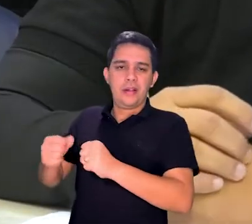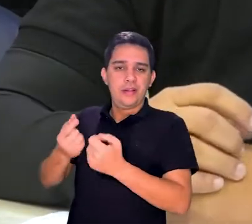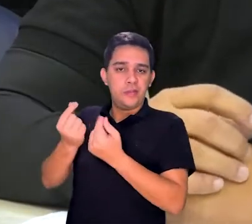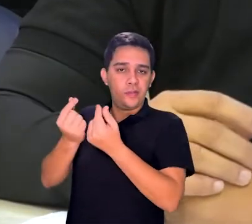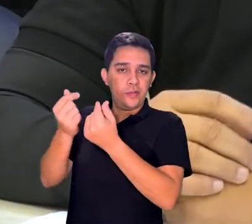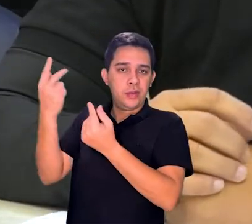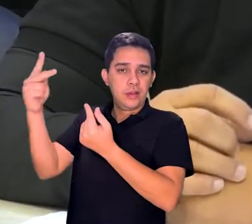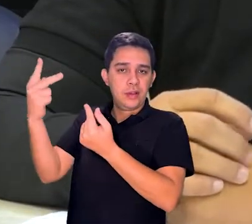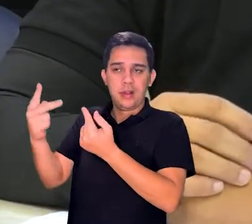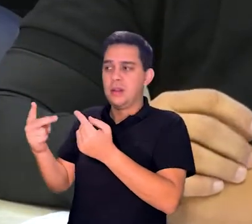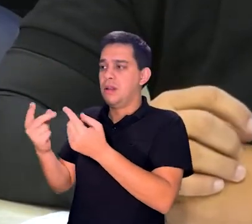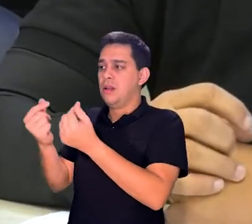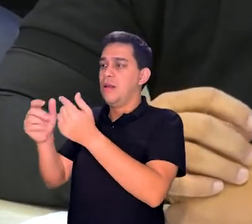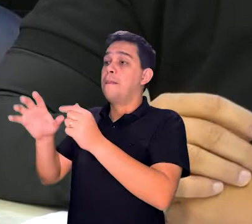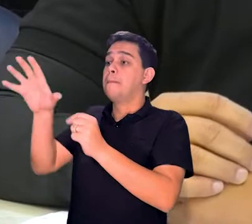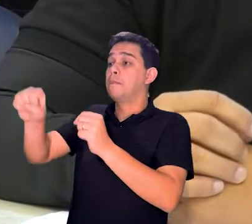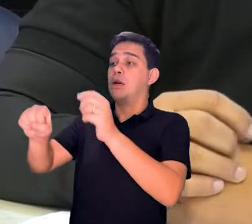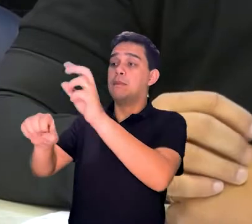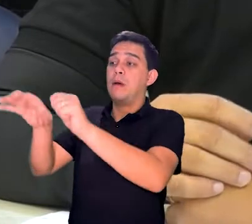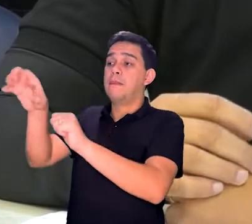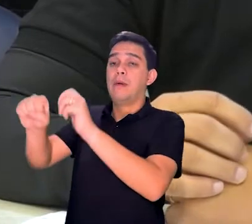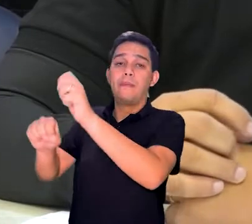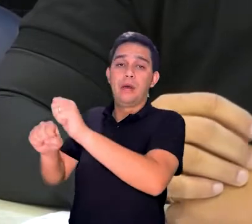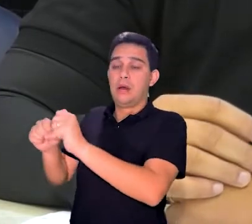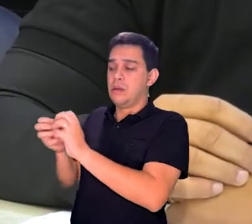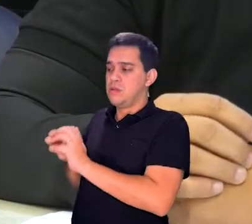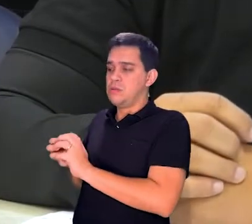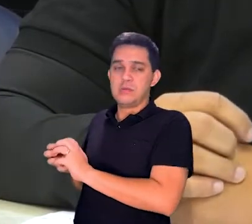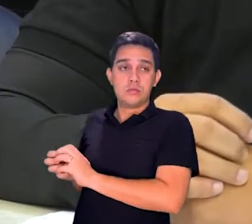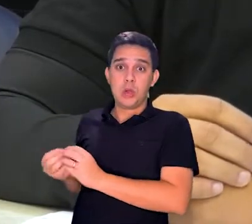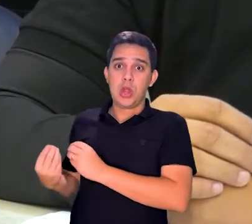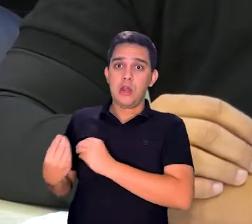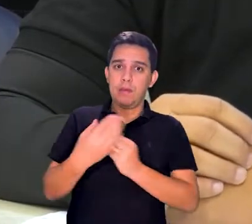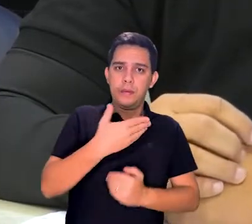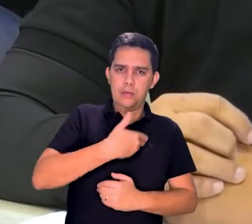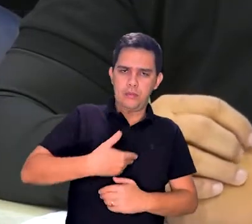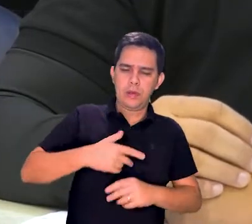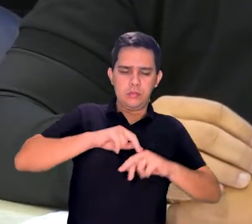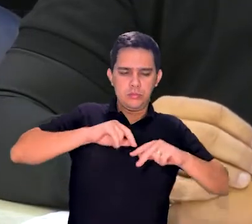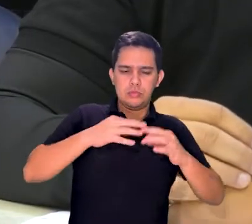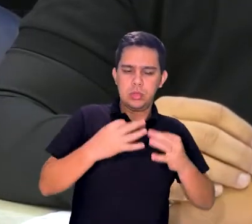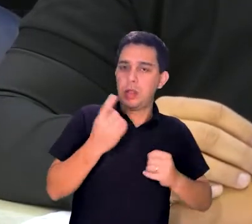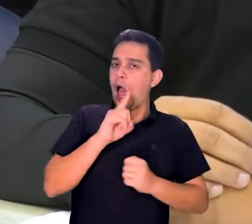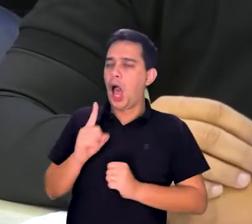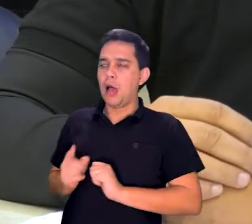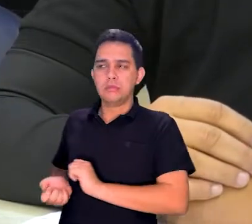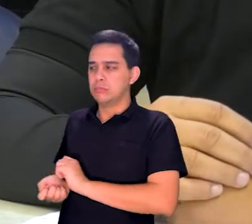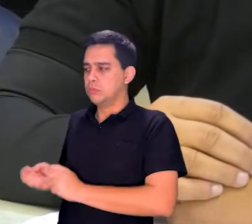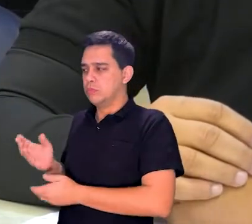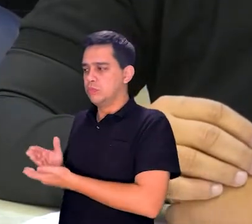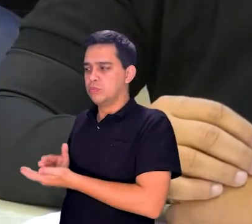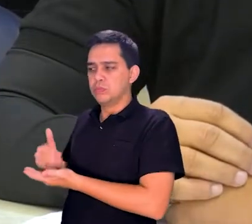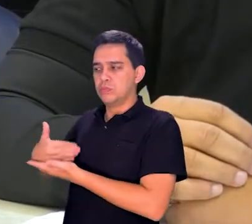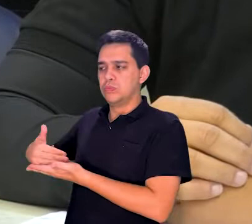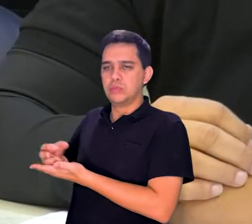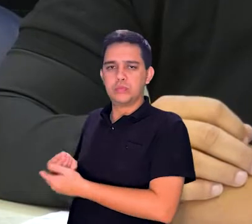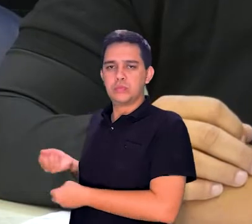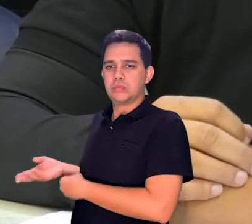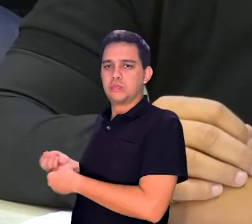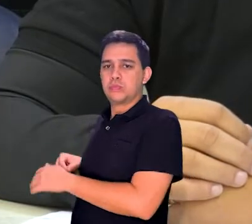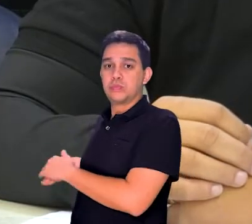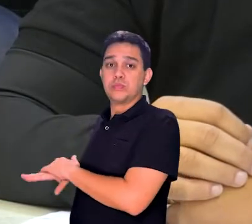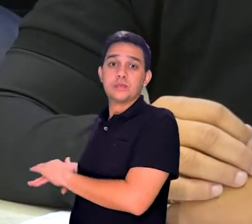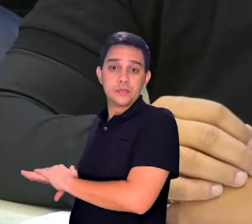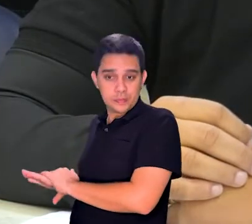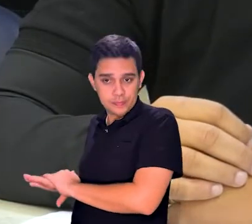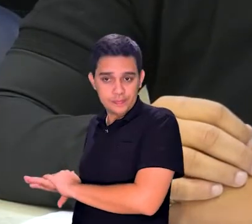mesmo esquema é implementado também no 21º Batalhão por esses 4 denunciados que eram integrantes do GAT do